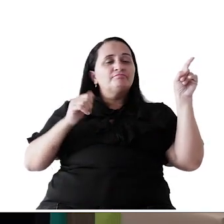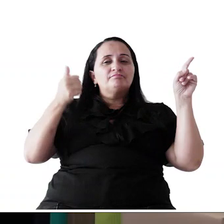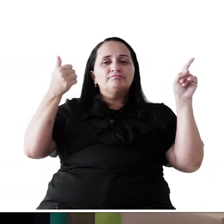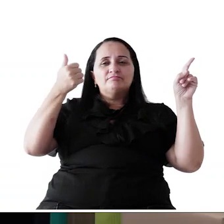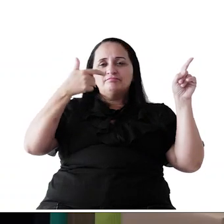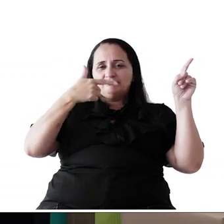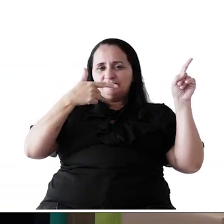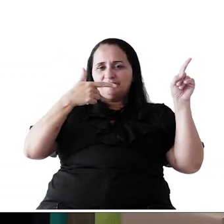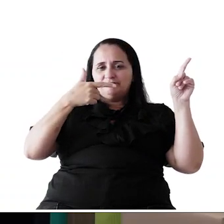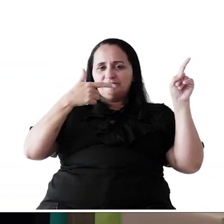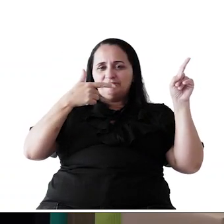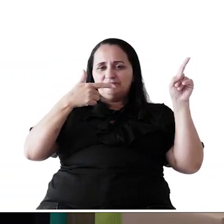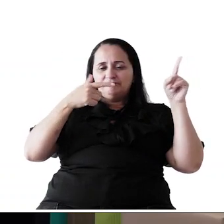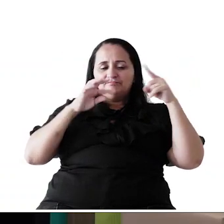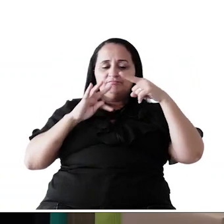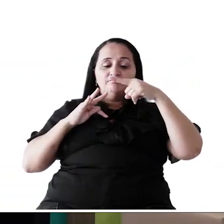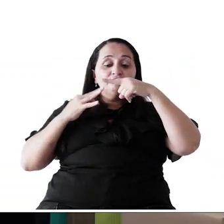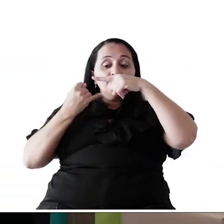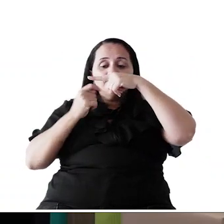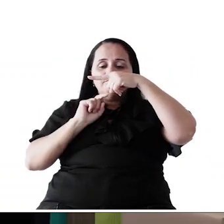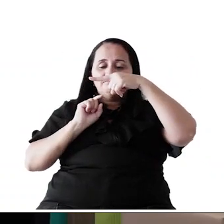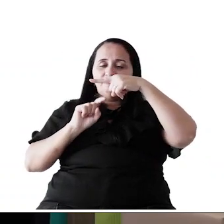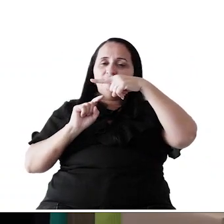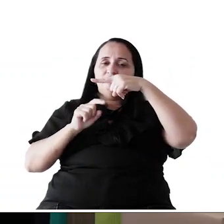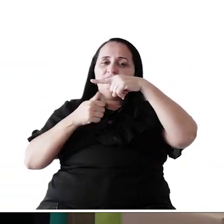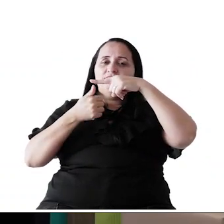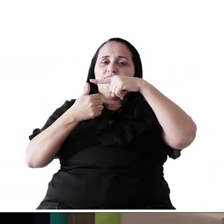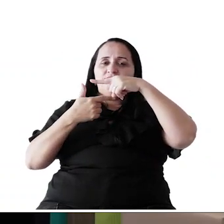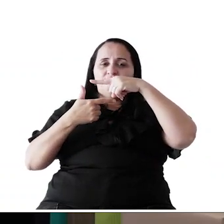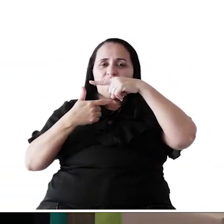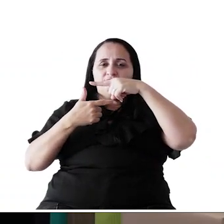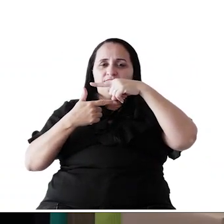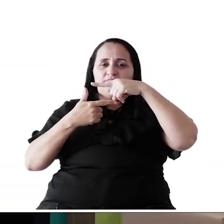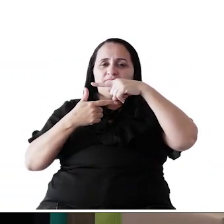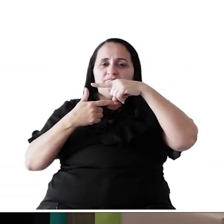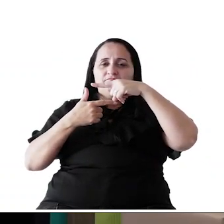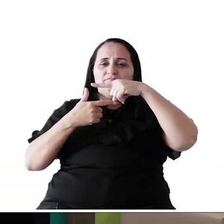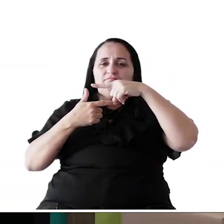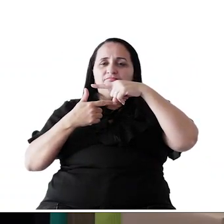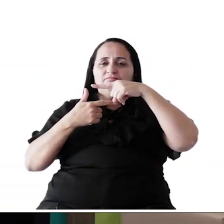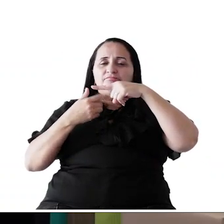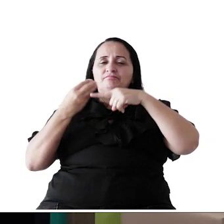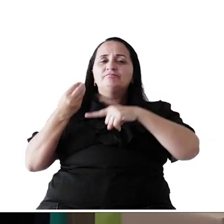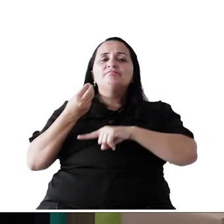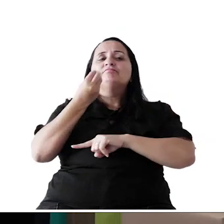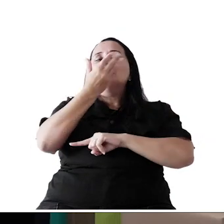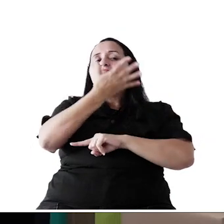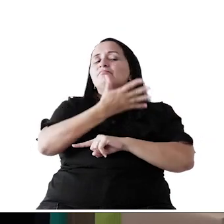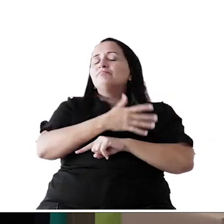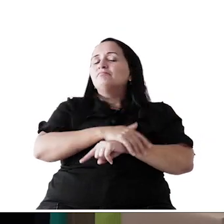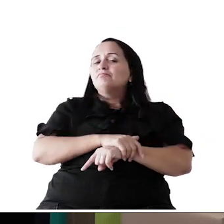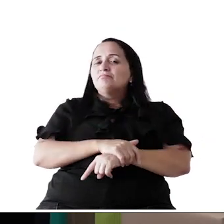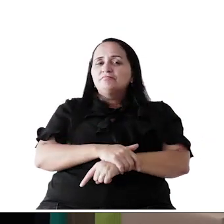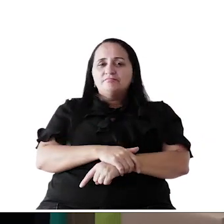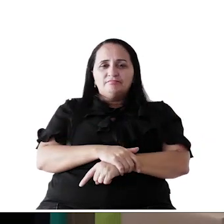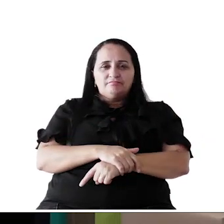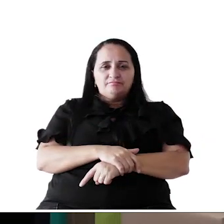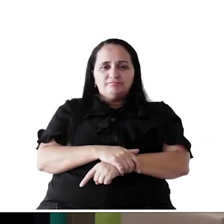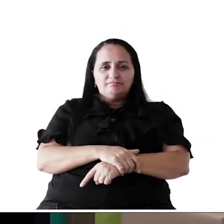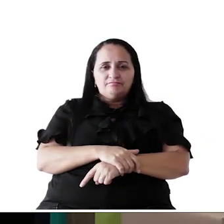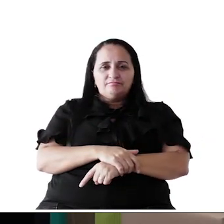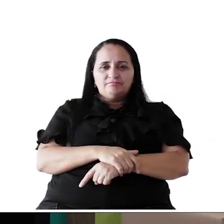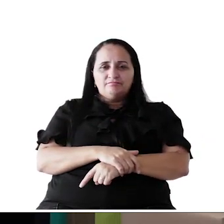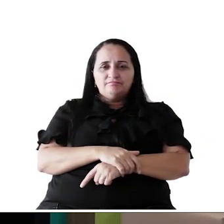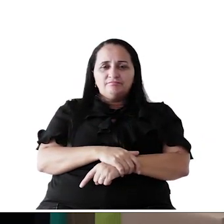nosso todo. Quantas partes a Ana deu para a sua vizinha?